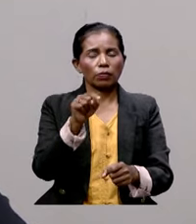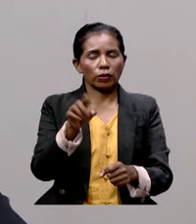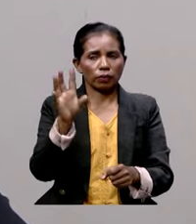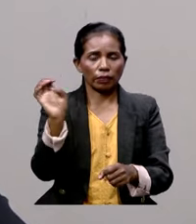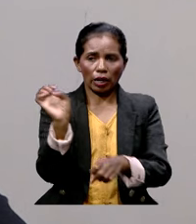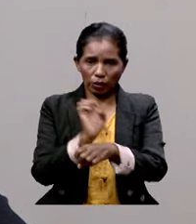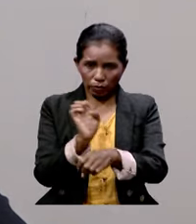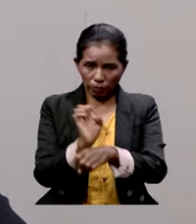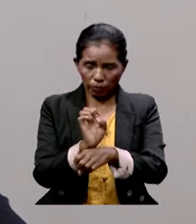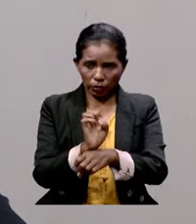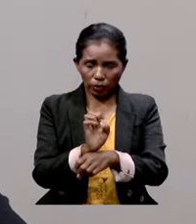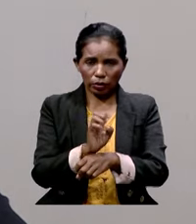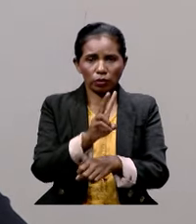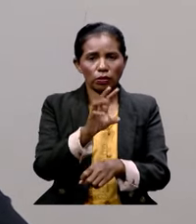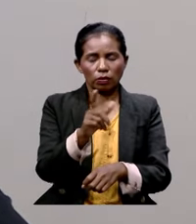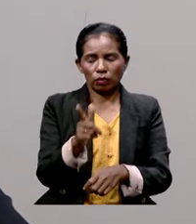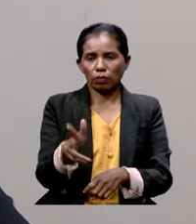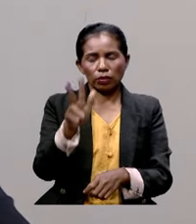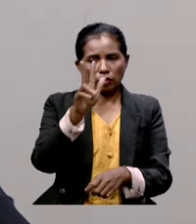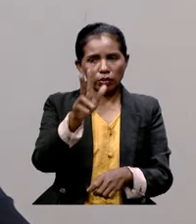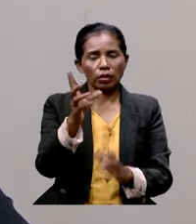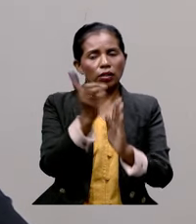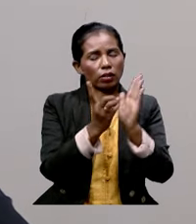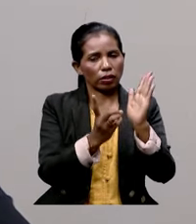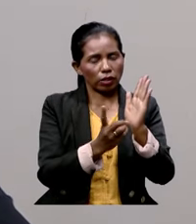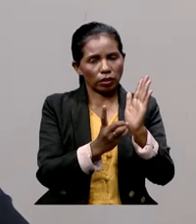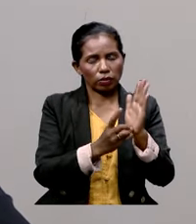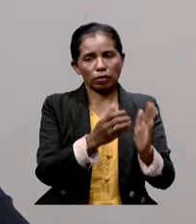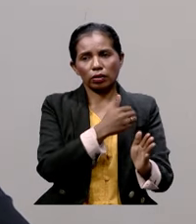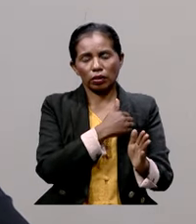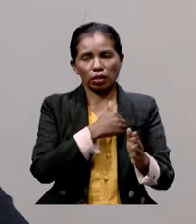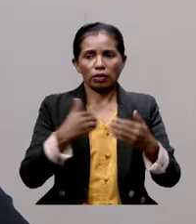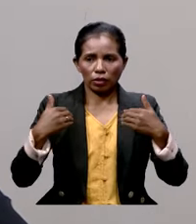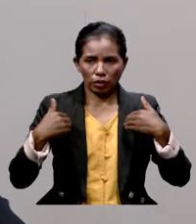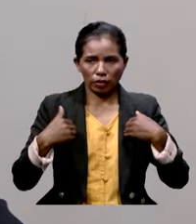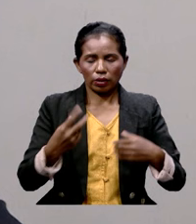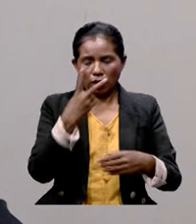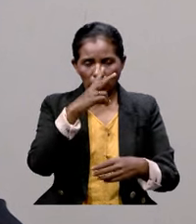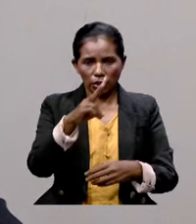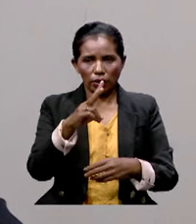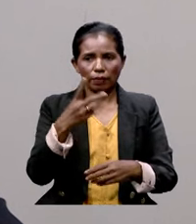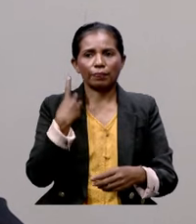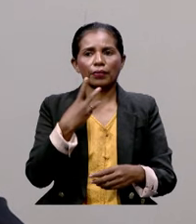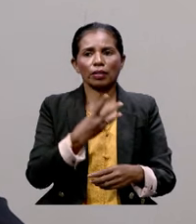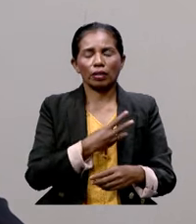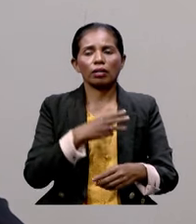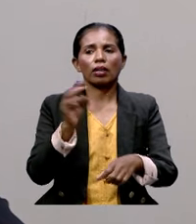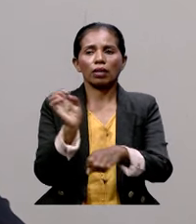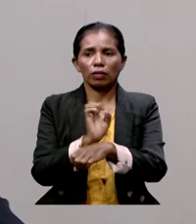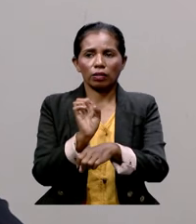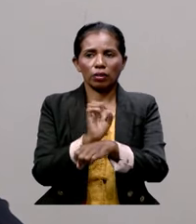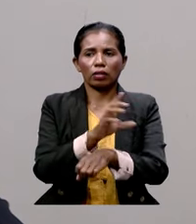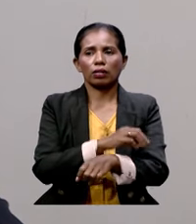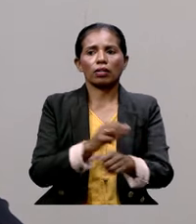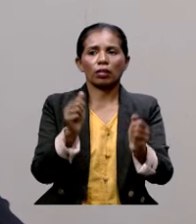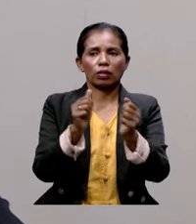econômico, e a 2023, dados final se dá o que é, mas estimação nebe que ralo, e tinha crescimento econômico se por volta